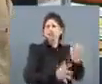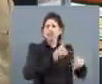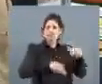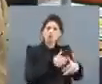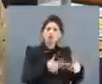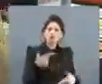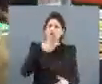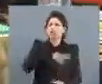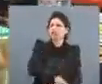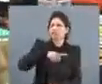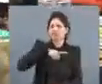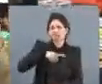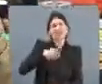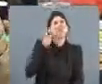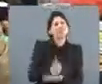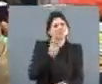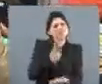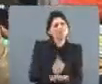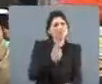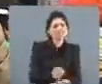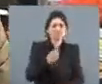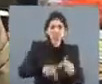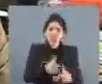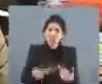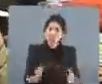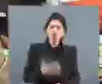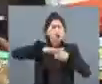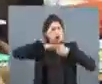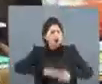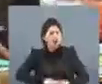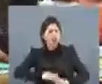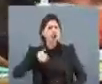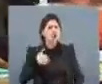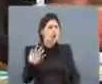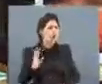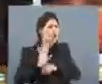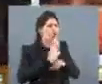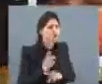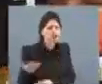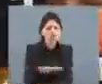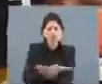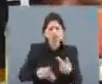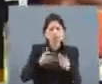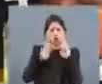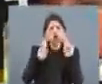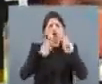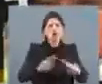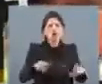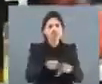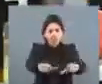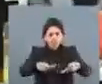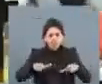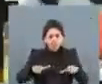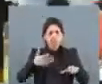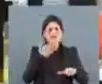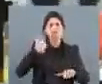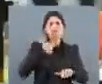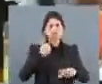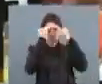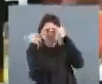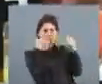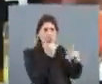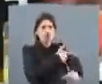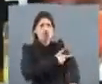em comparações de baixo calão e de baixo nível. Trato todos os colegas com respeito, com diplomacia e assim